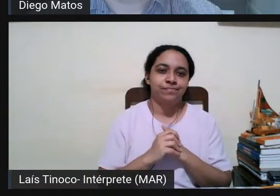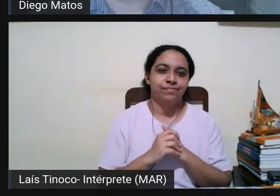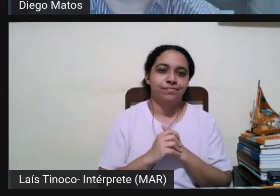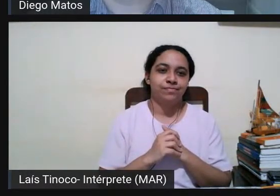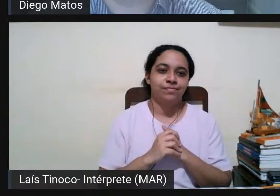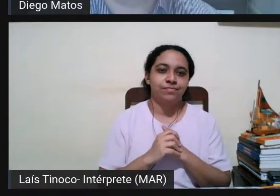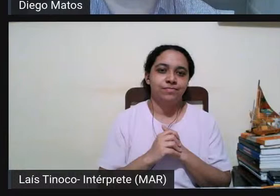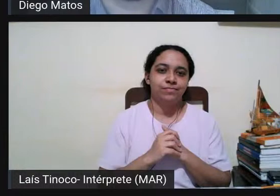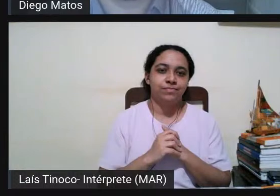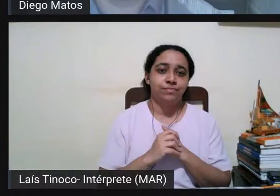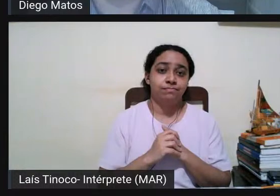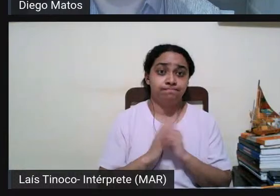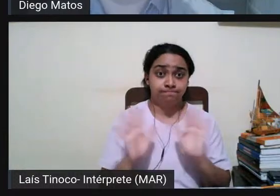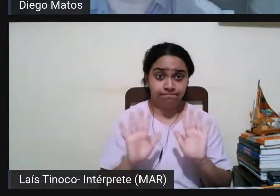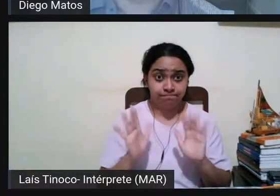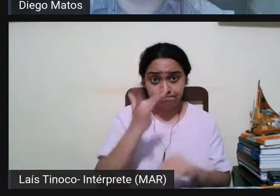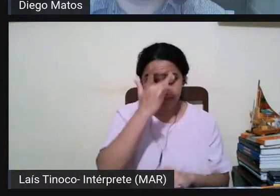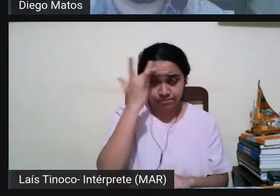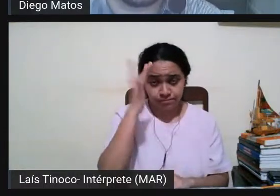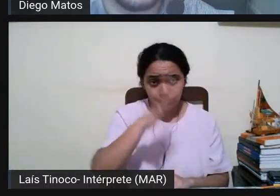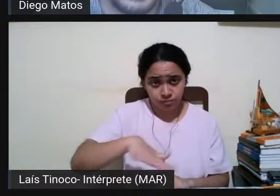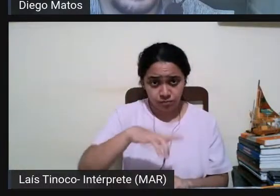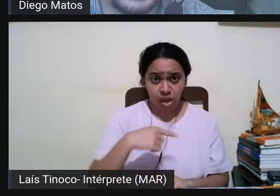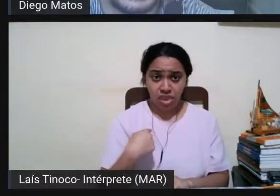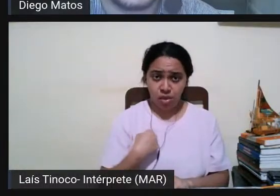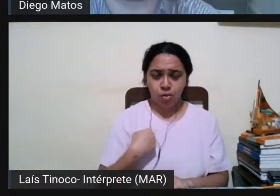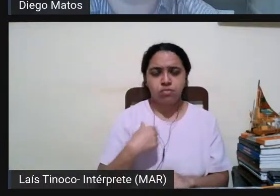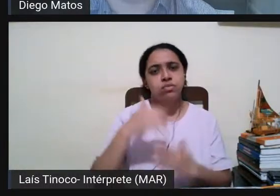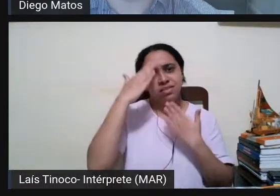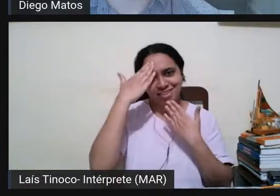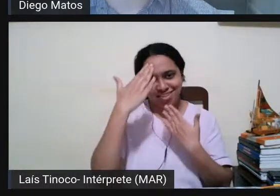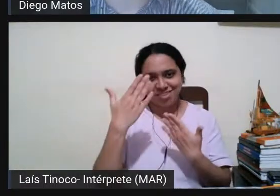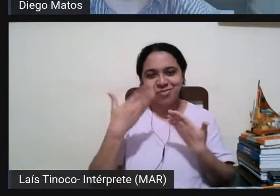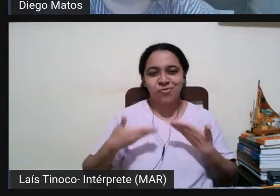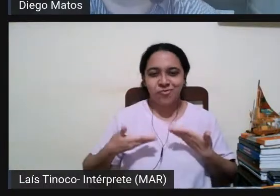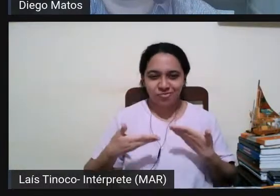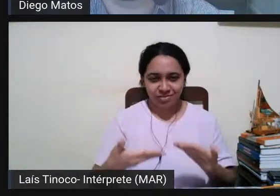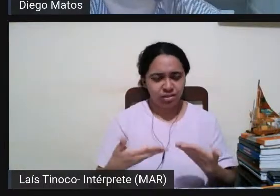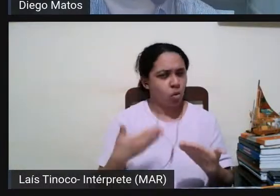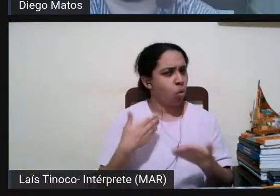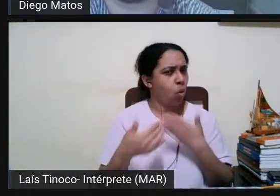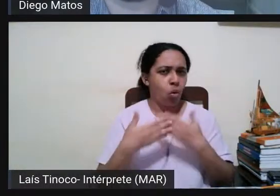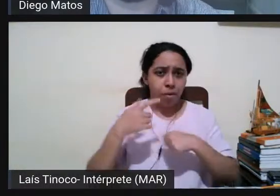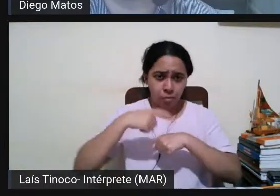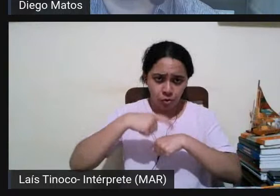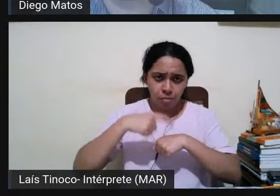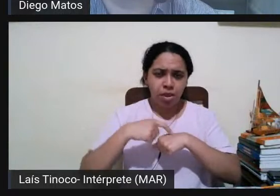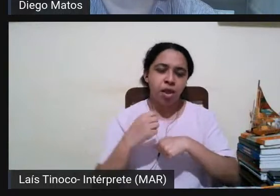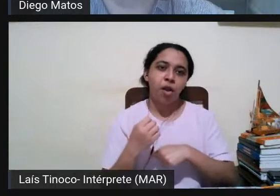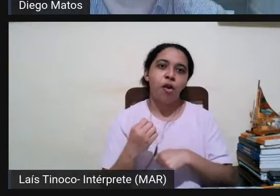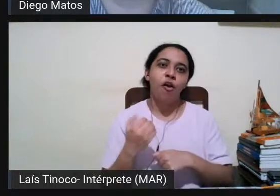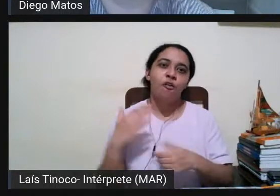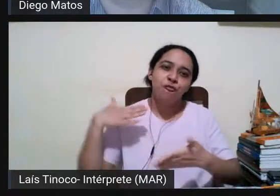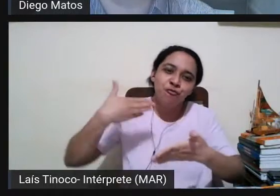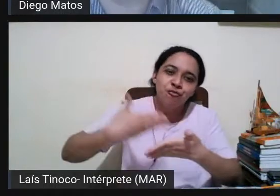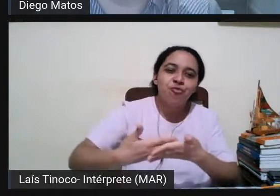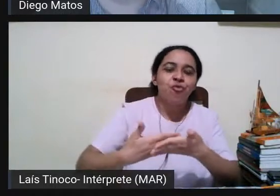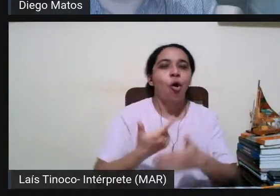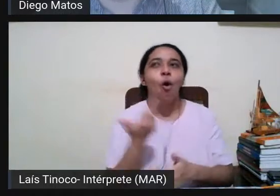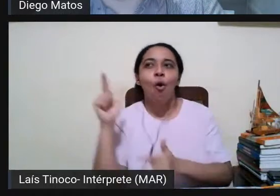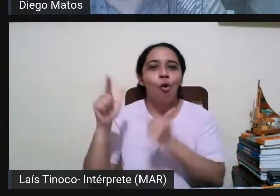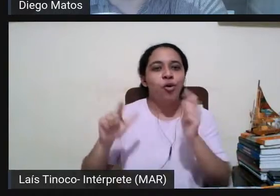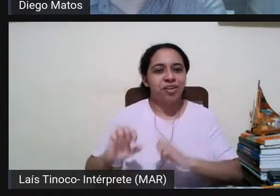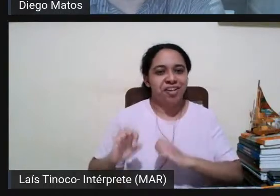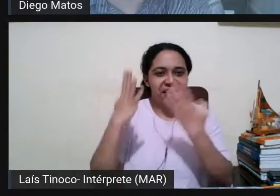Oi tá pessoal é Eu que agradeço o convite tá me coloca também a disposição para os próximos eventos né